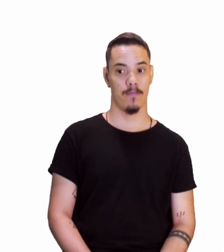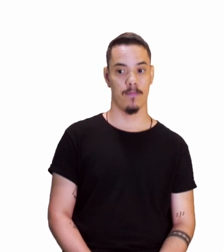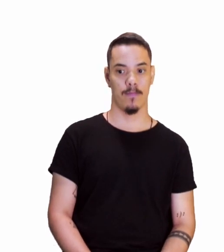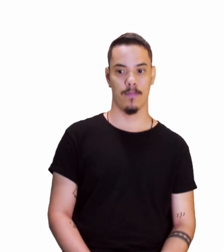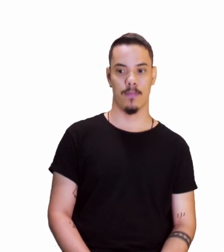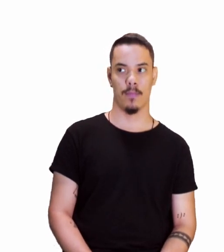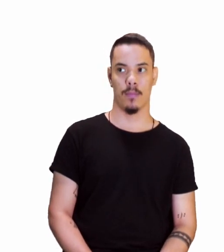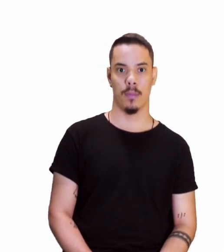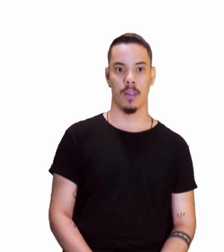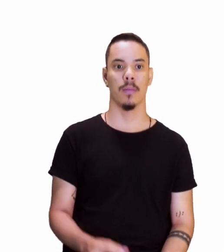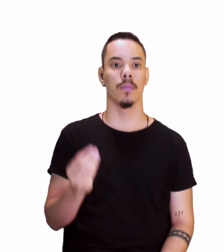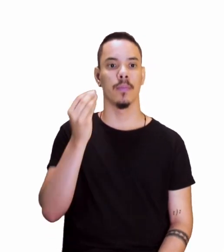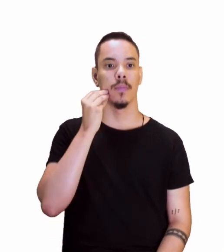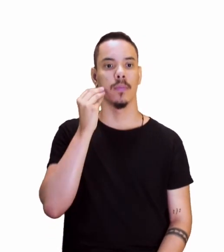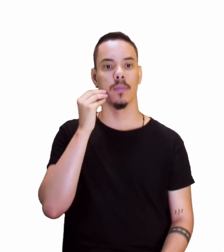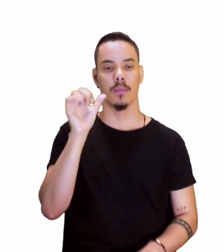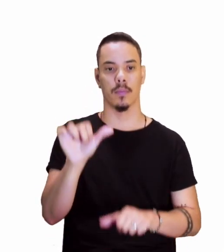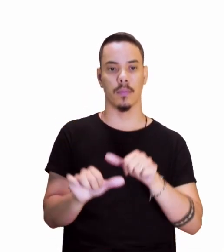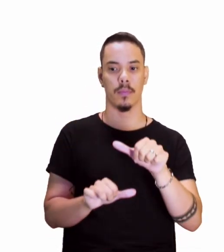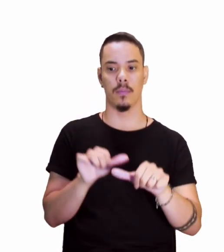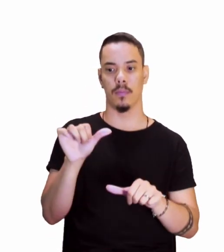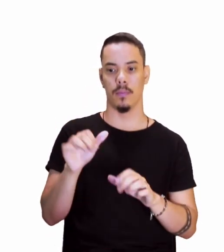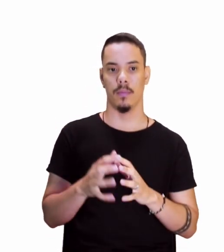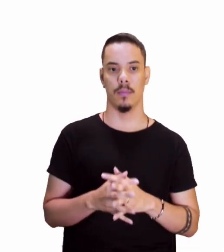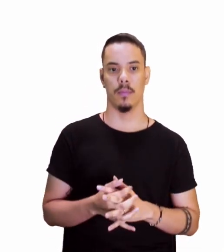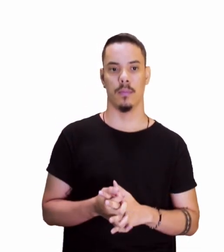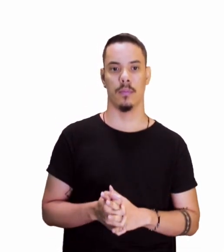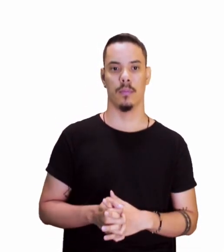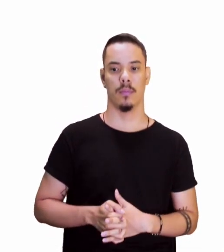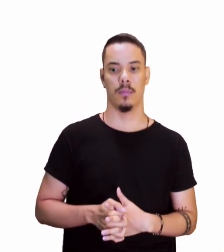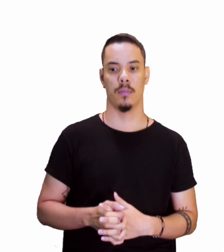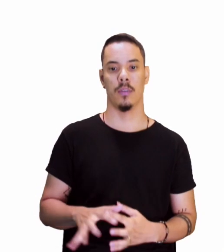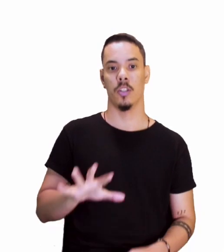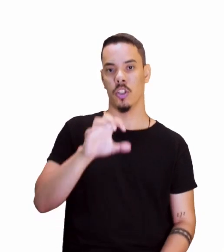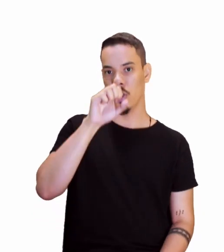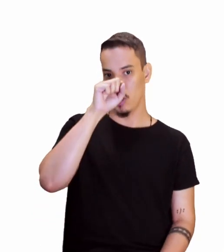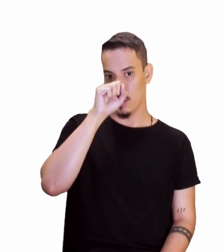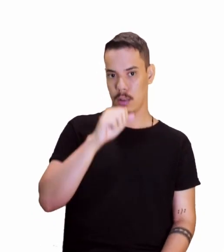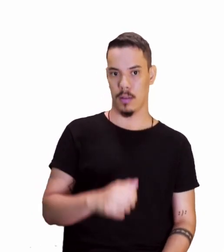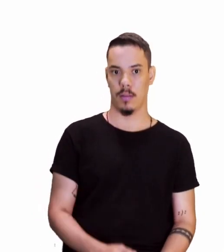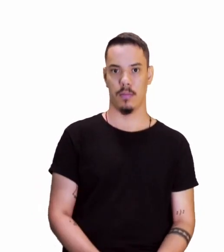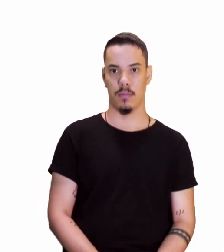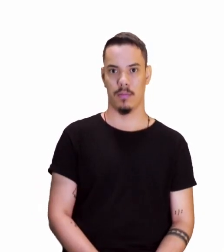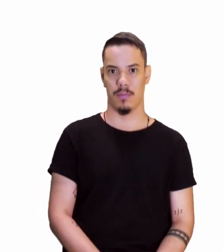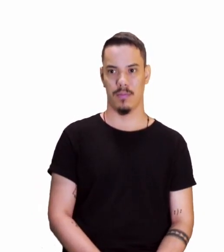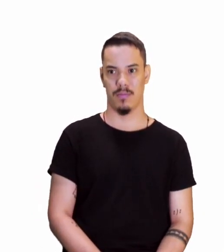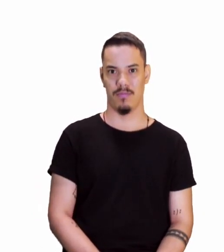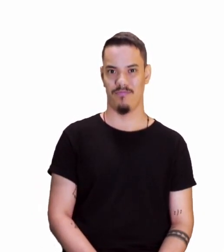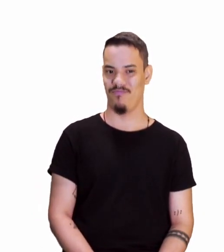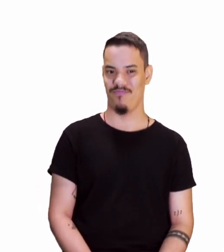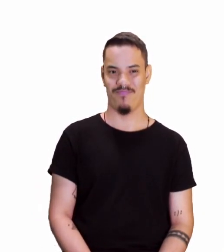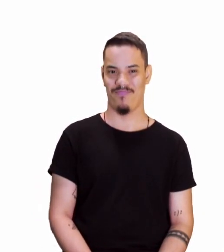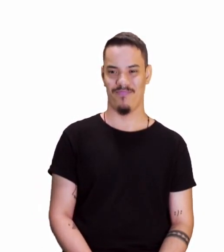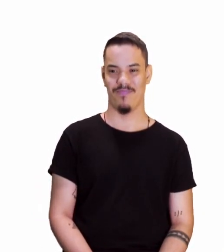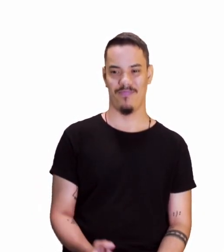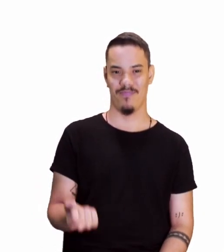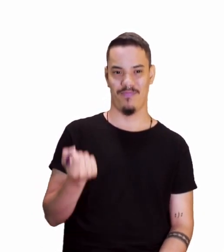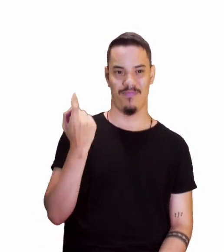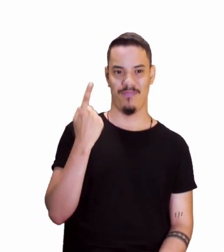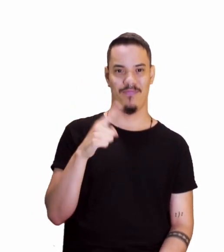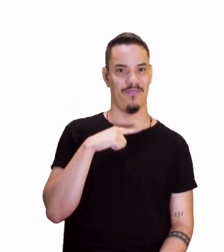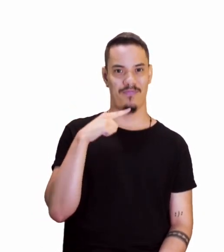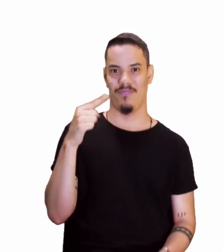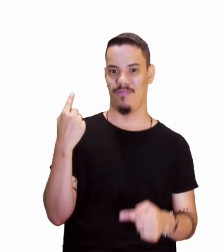Vamos lá, vamos trocar, vamos colocar com cheirar ou inalar. Inalo a este cargo. Fica esquisito, né? Então,